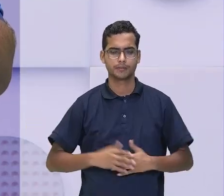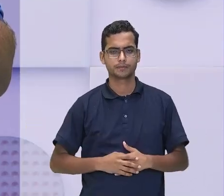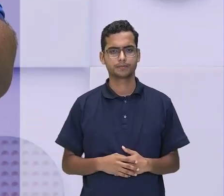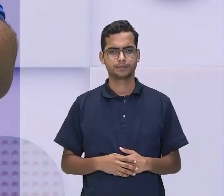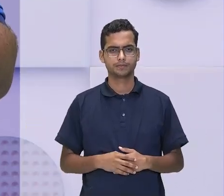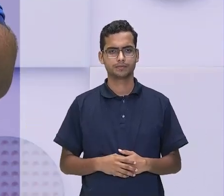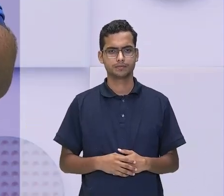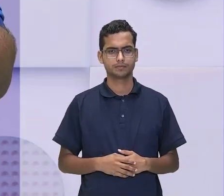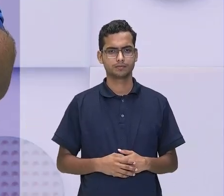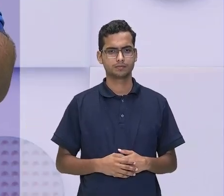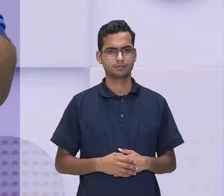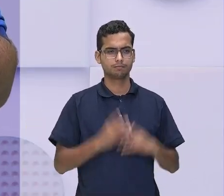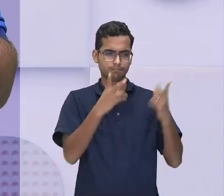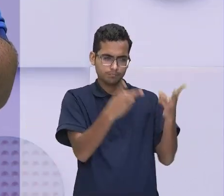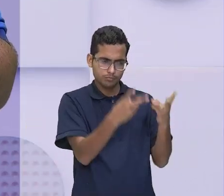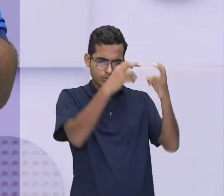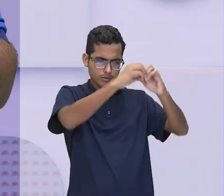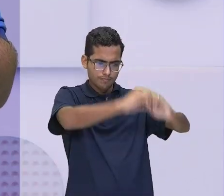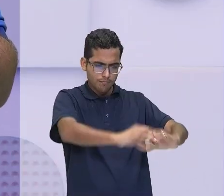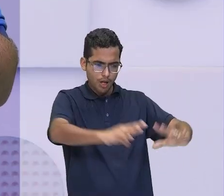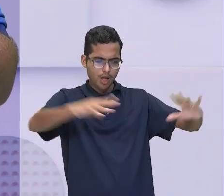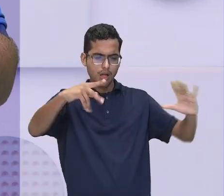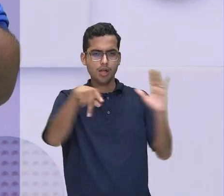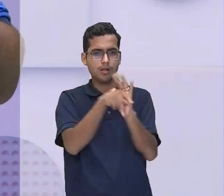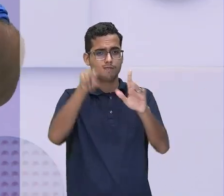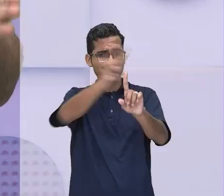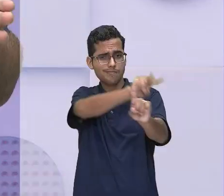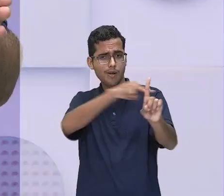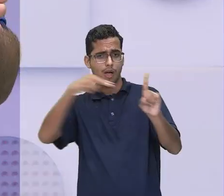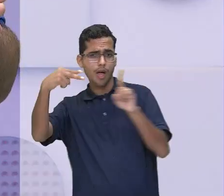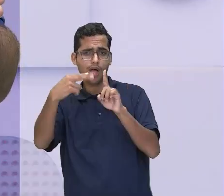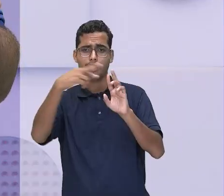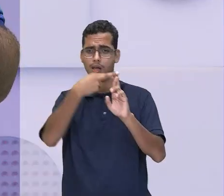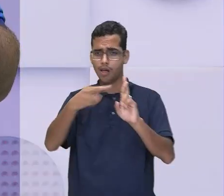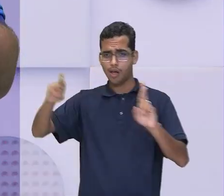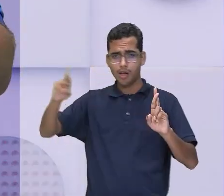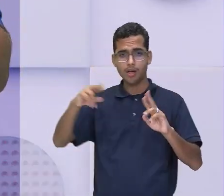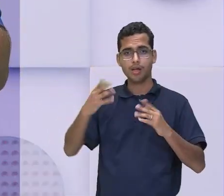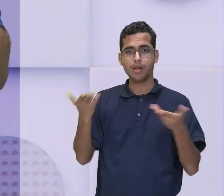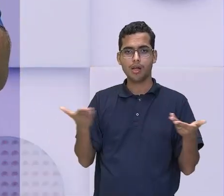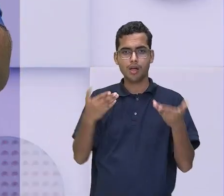de milagre do ponto de vista religioso, para a ciência a gente chama de